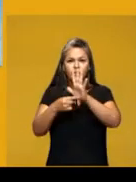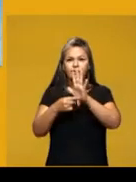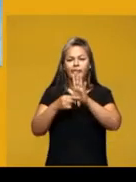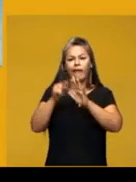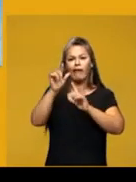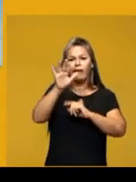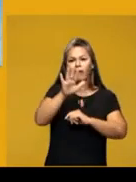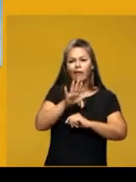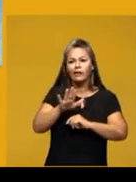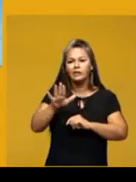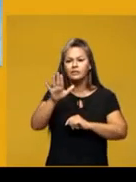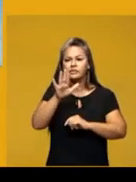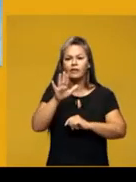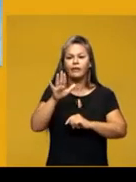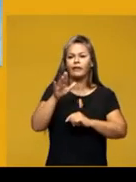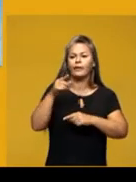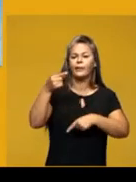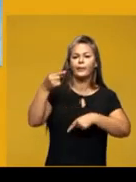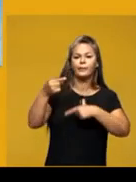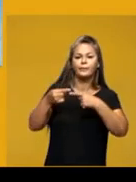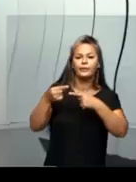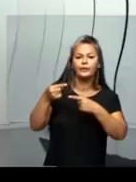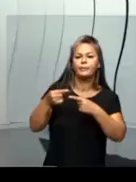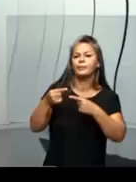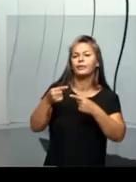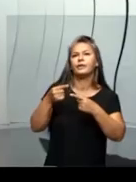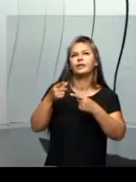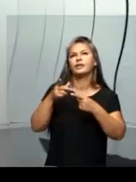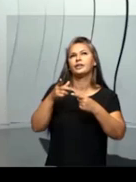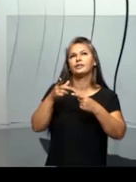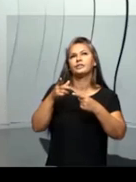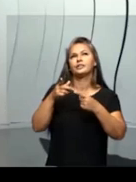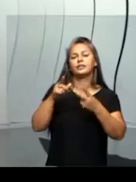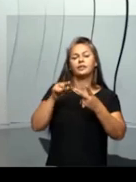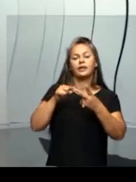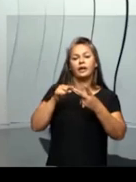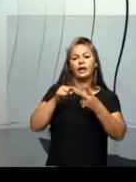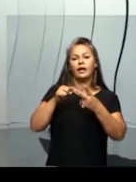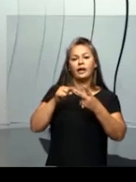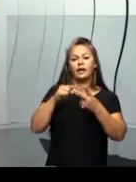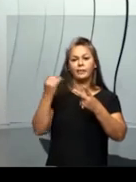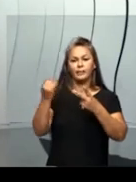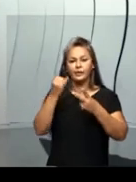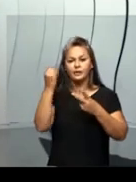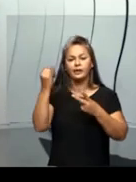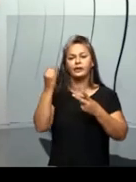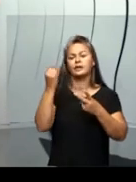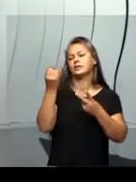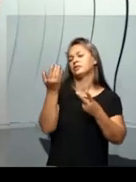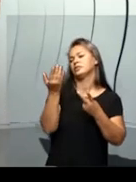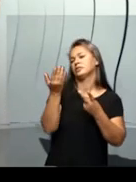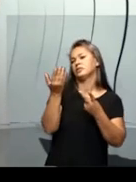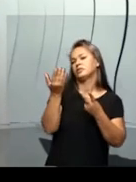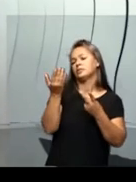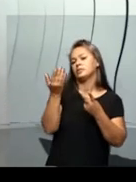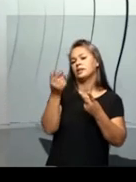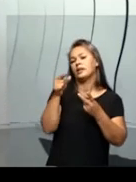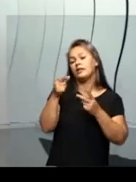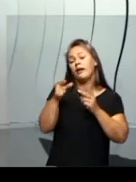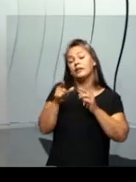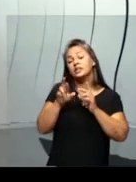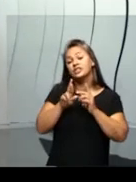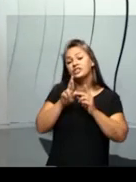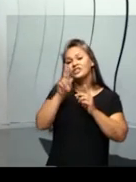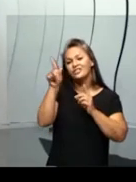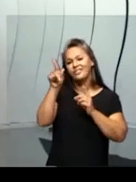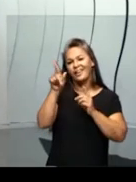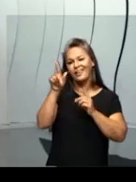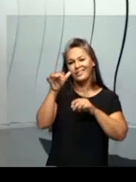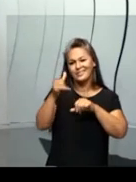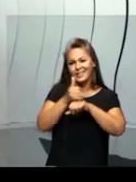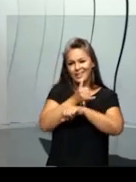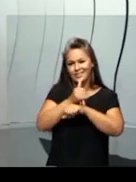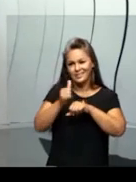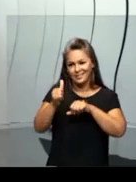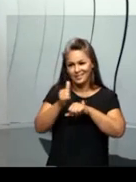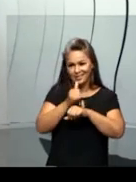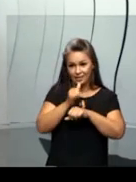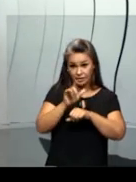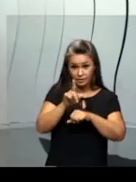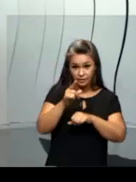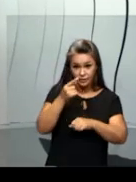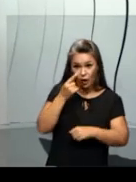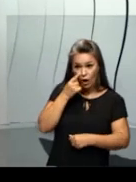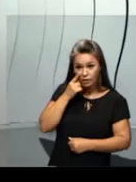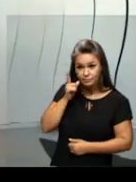ter um destaque maior para uma determinada região. Nós temos aqui a projeção cônica. Olha só